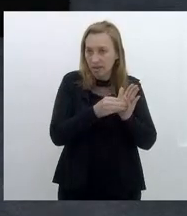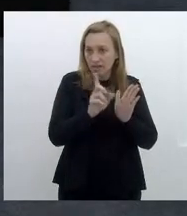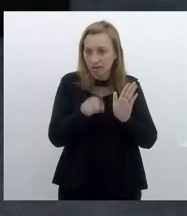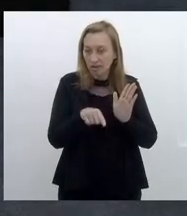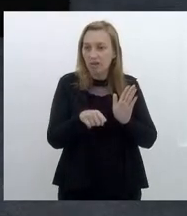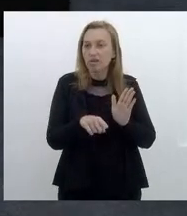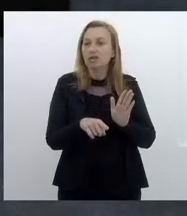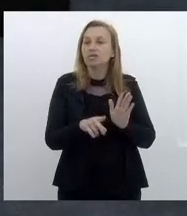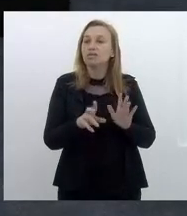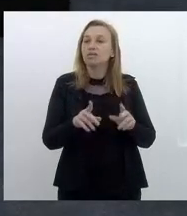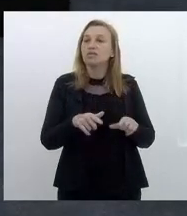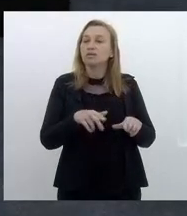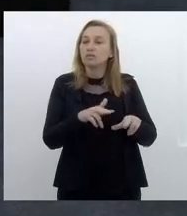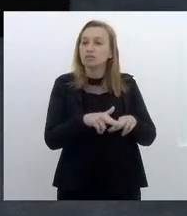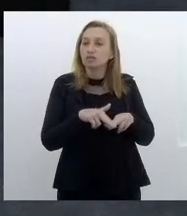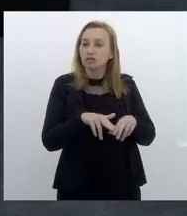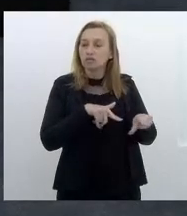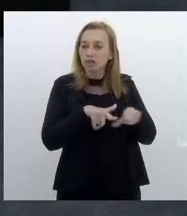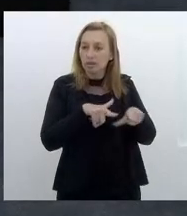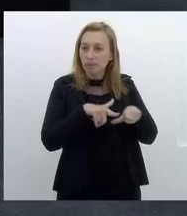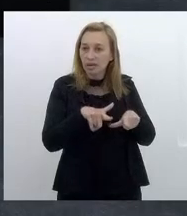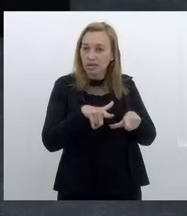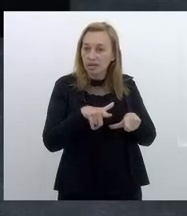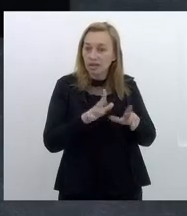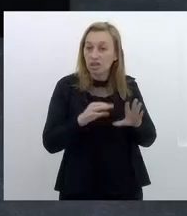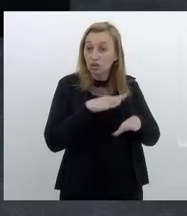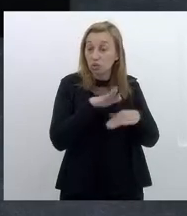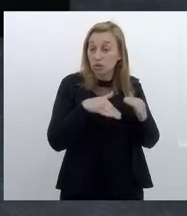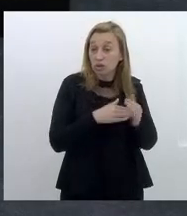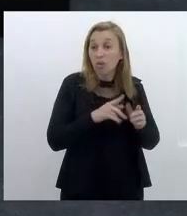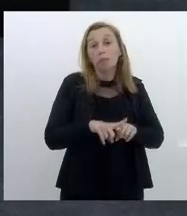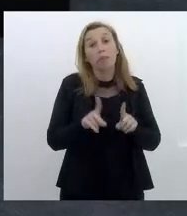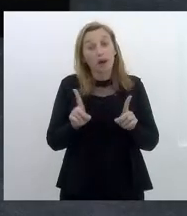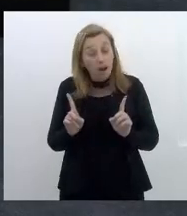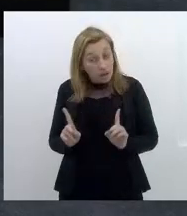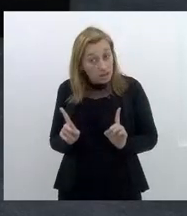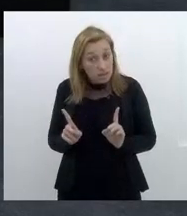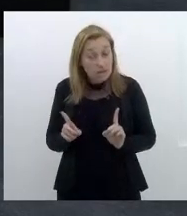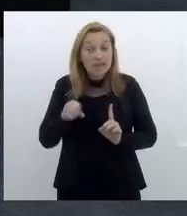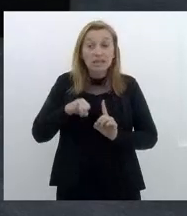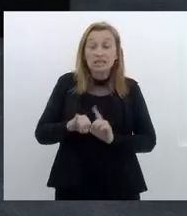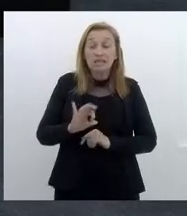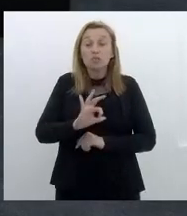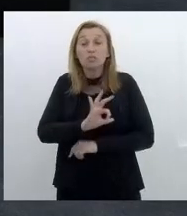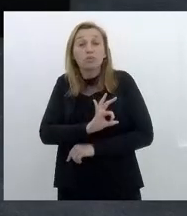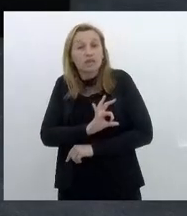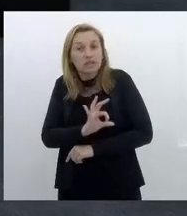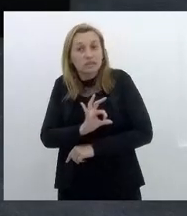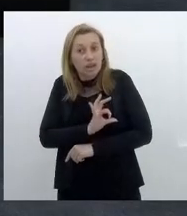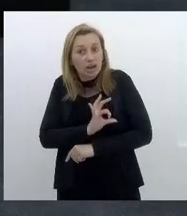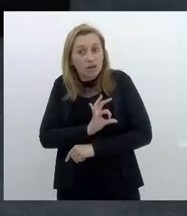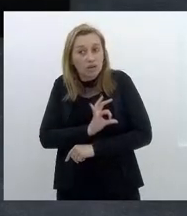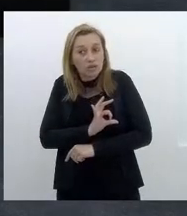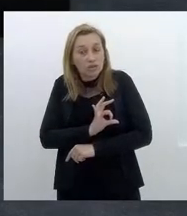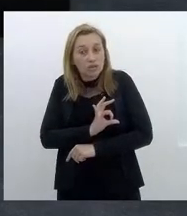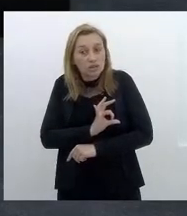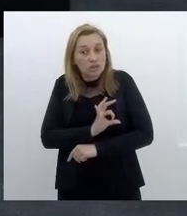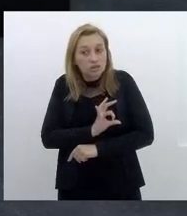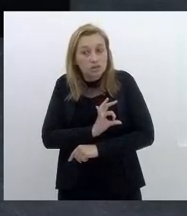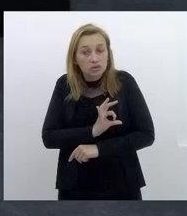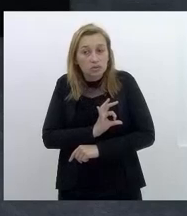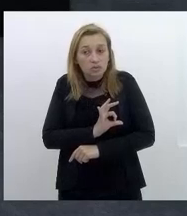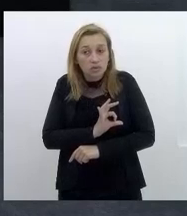em razão do serviço seria integral entretanto se o policial por